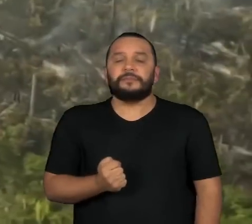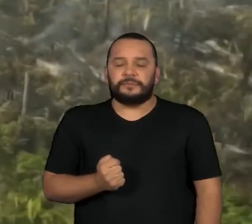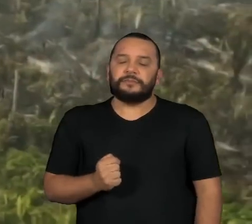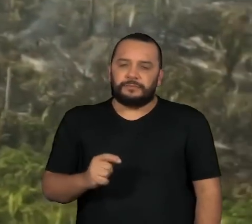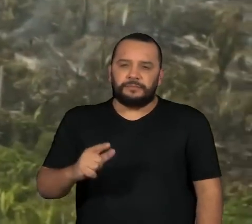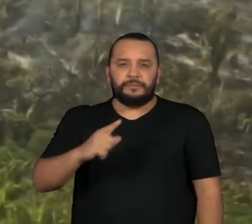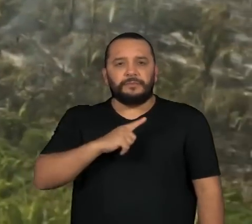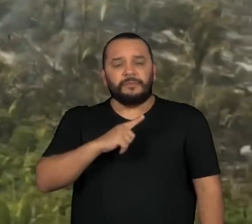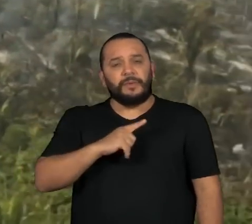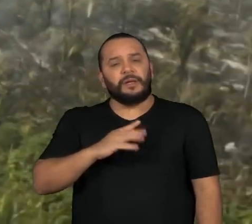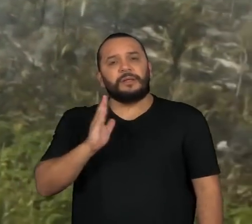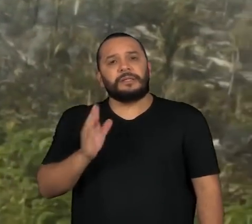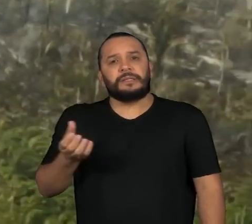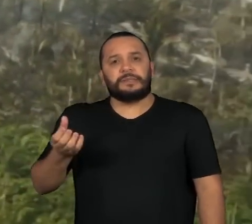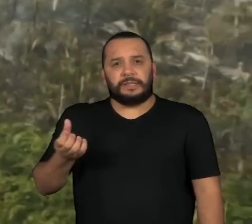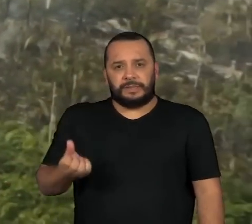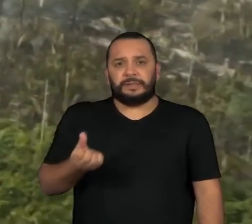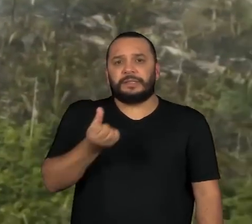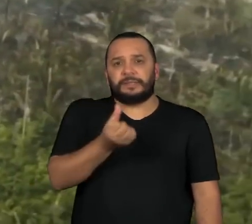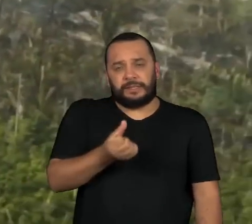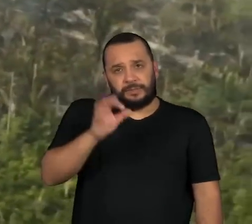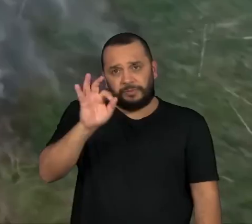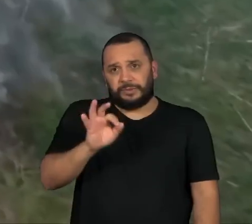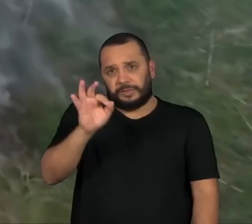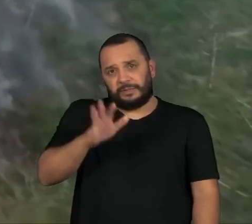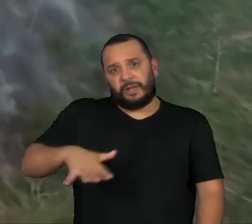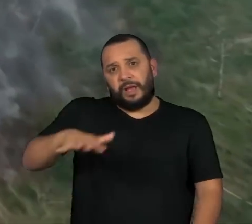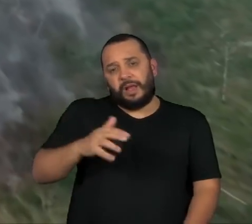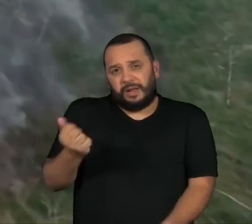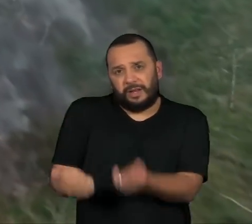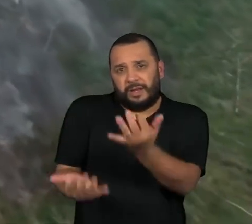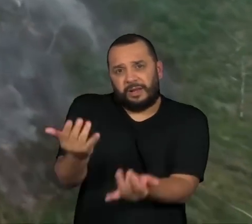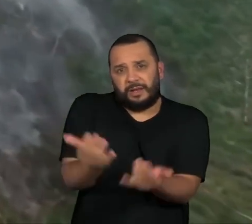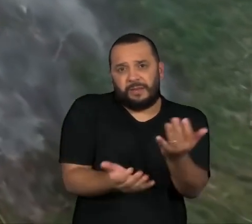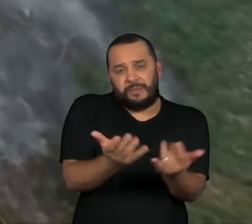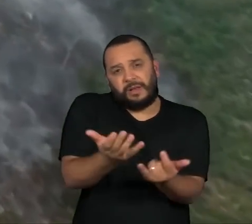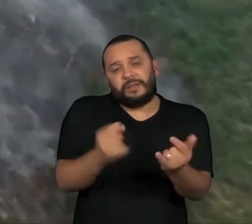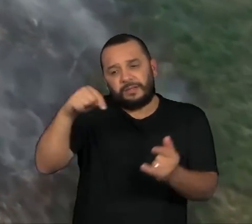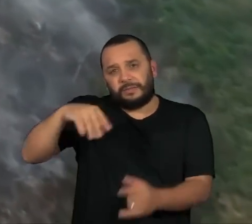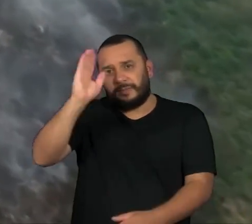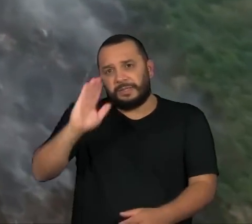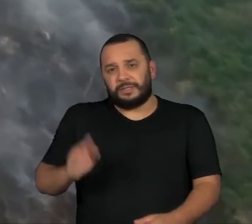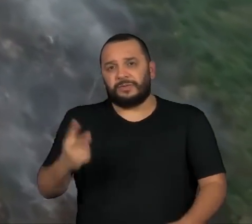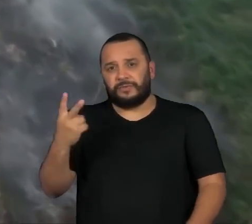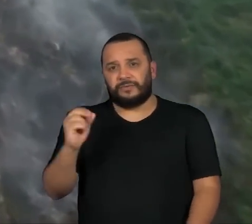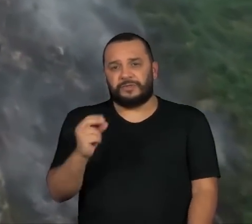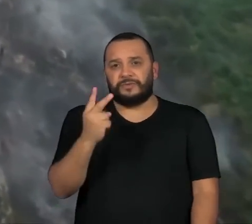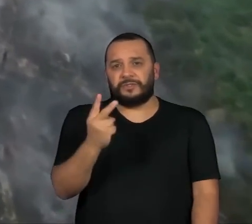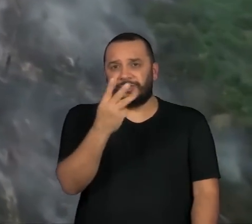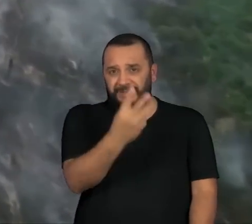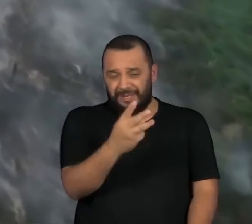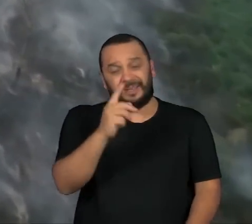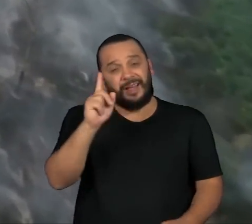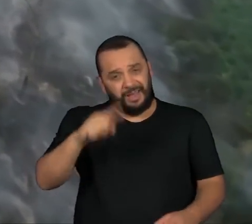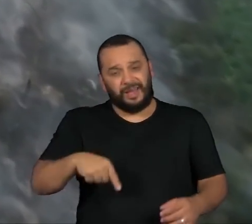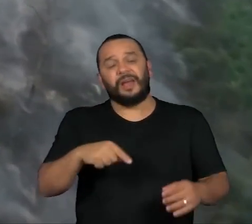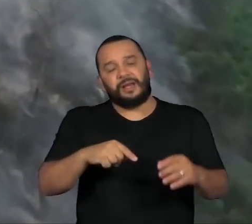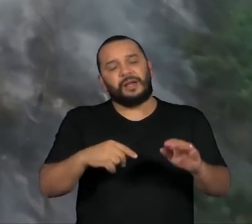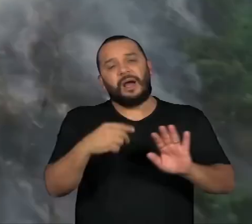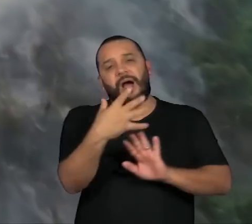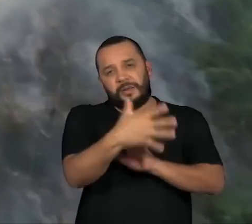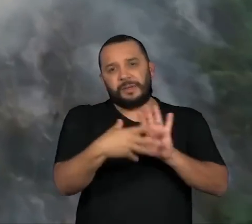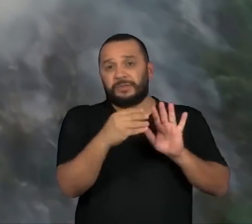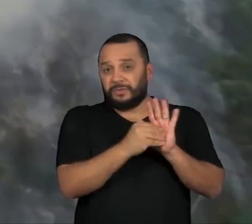2/3 da área queimada no território brasileiro no primeiro semestre de 2023 ficam na Amazônia. O estado de